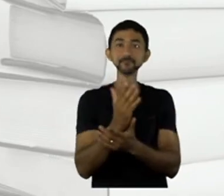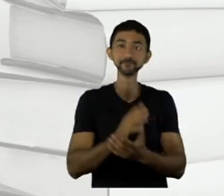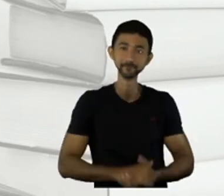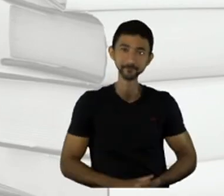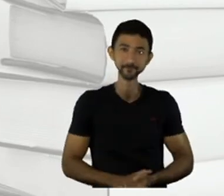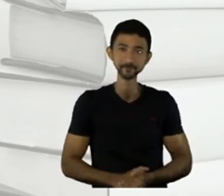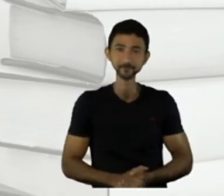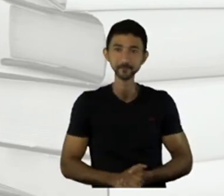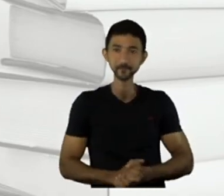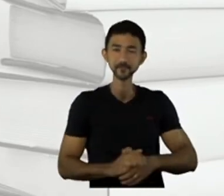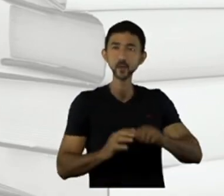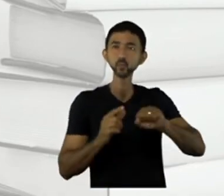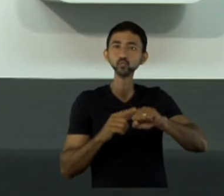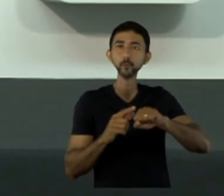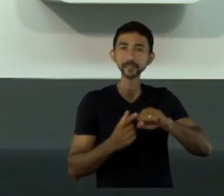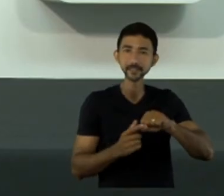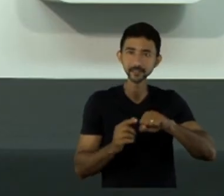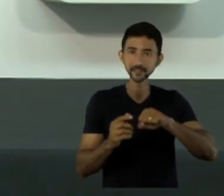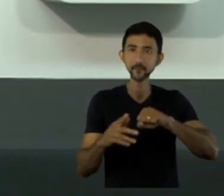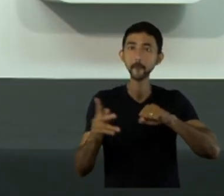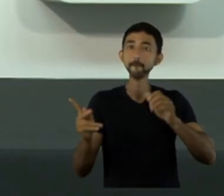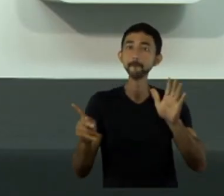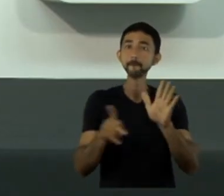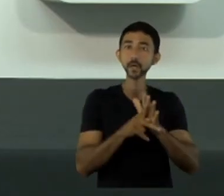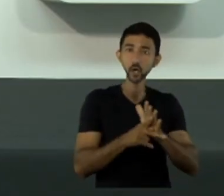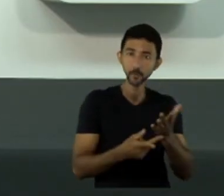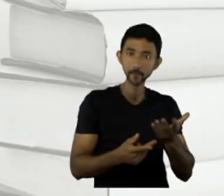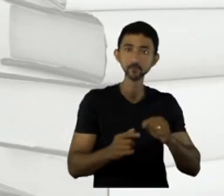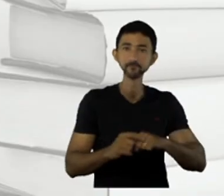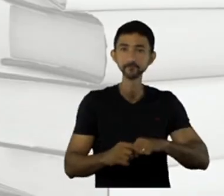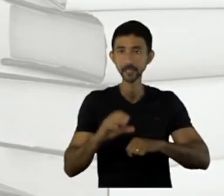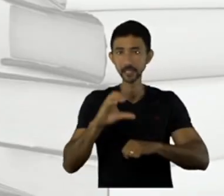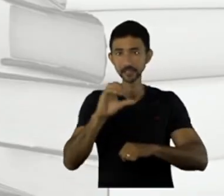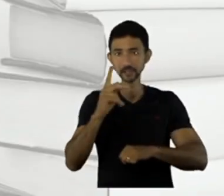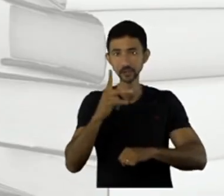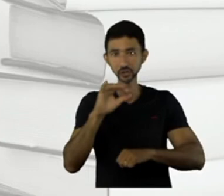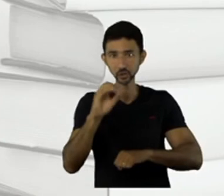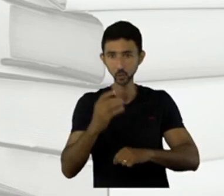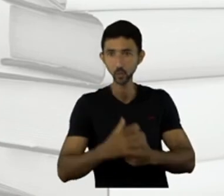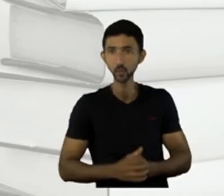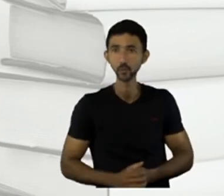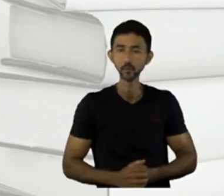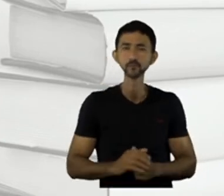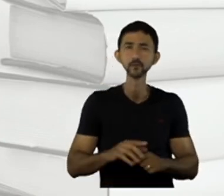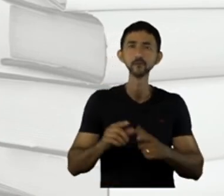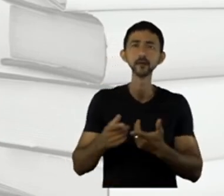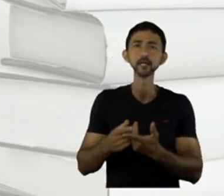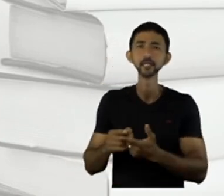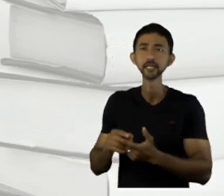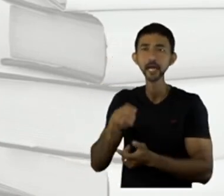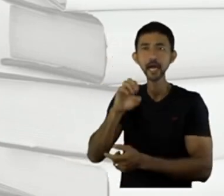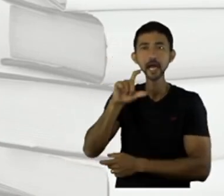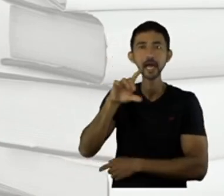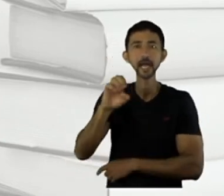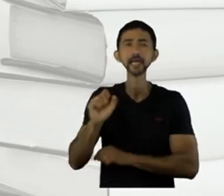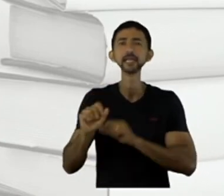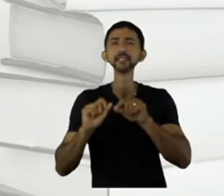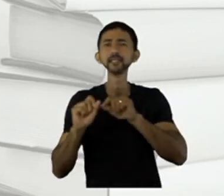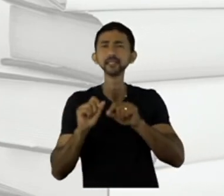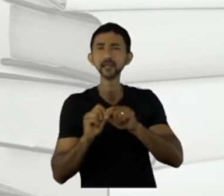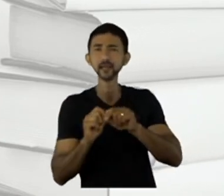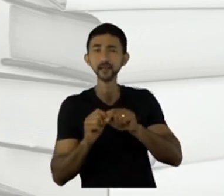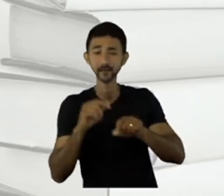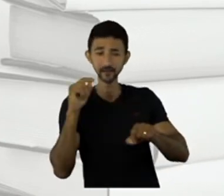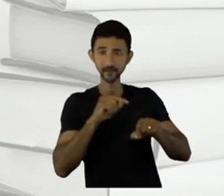Nós temos um substantivo aí próprio, né? Que é o Chico. E aí, quando eu falo o ele, eu estou me referindo